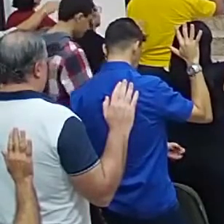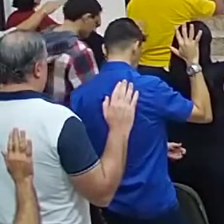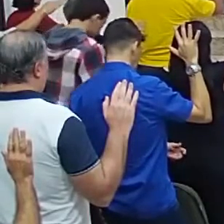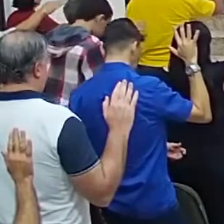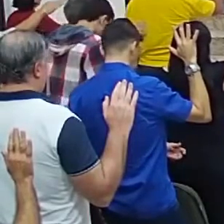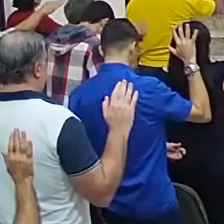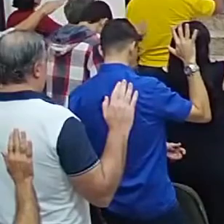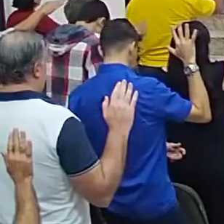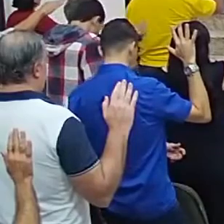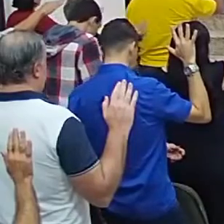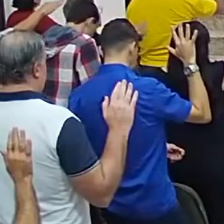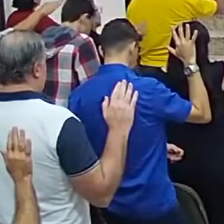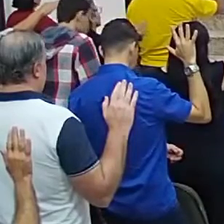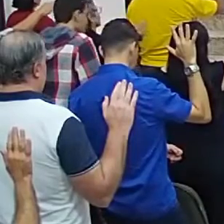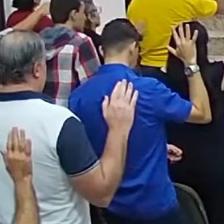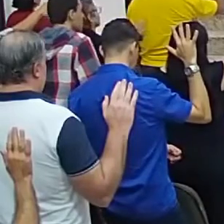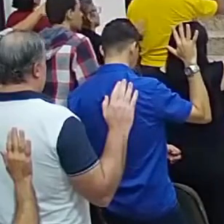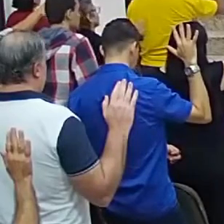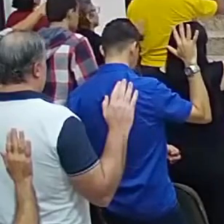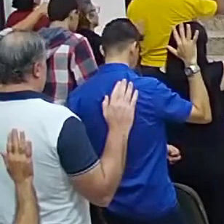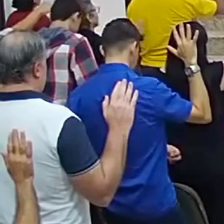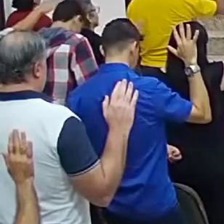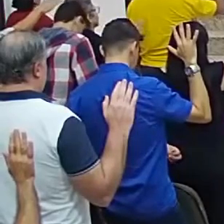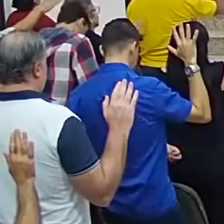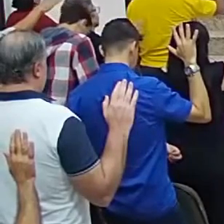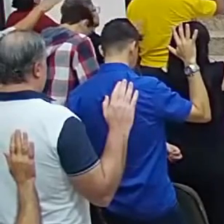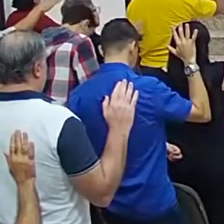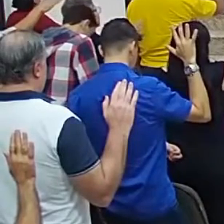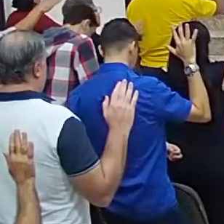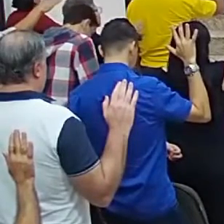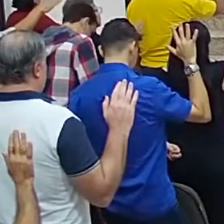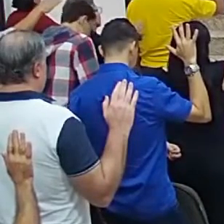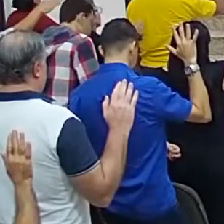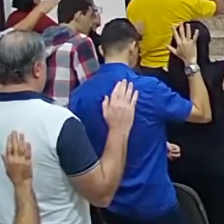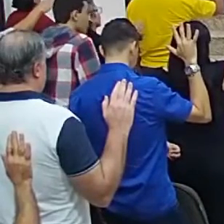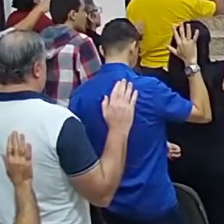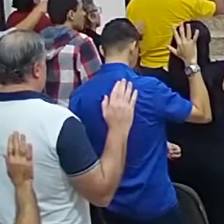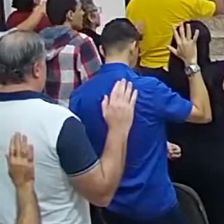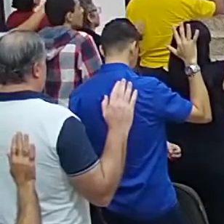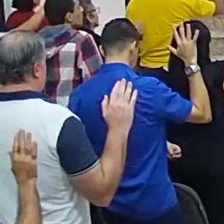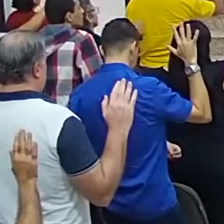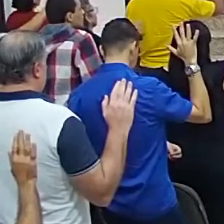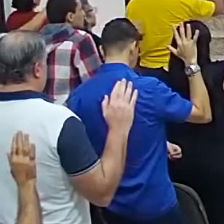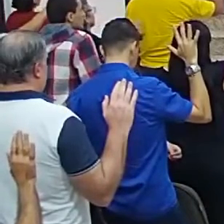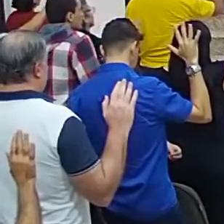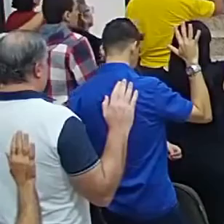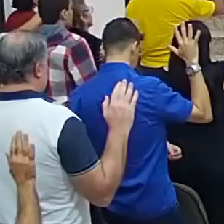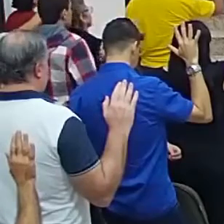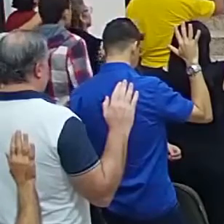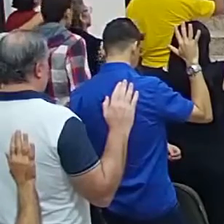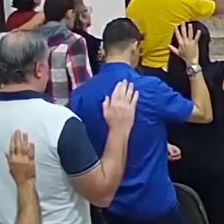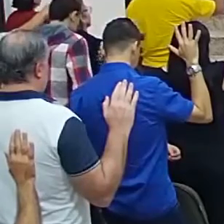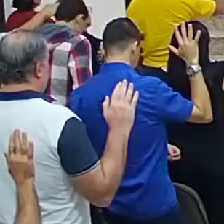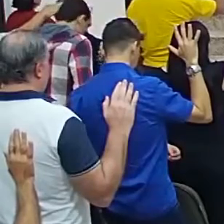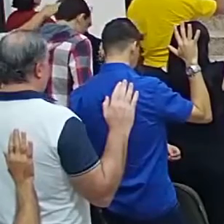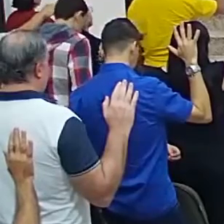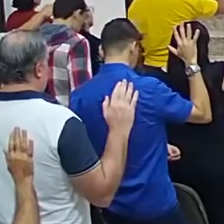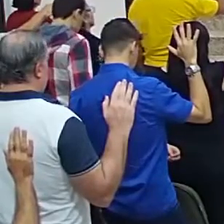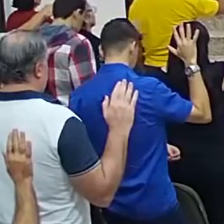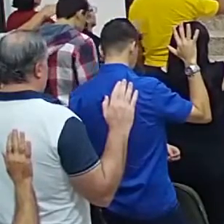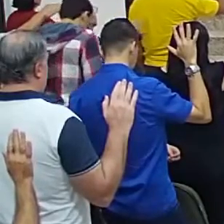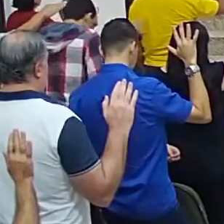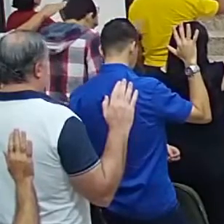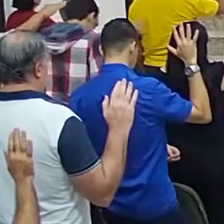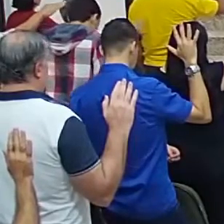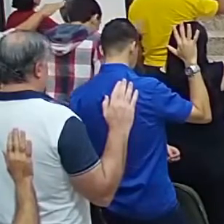tua glória e para o teu louvor abençoamos também a vida da Ana Paula abençoamos a vida do Robertinho em nome de Jesus para